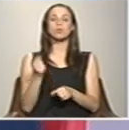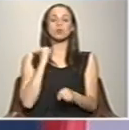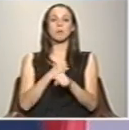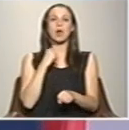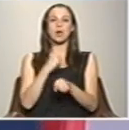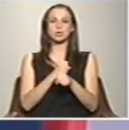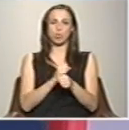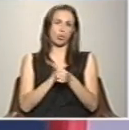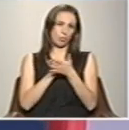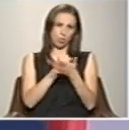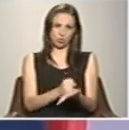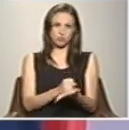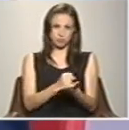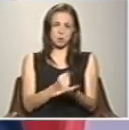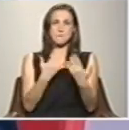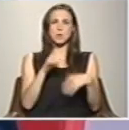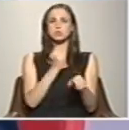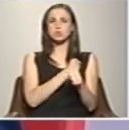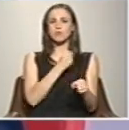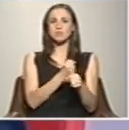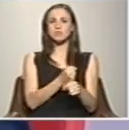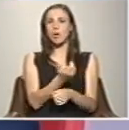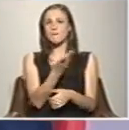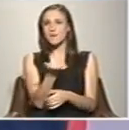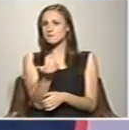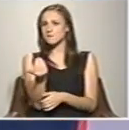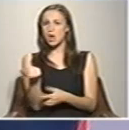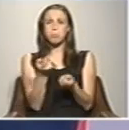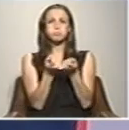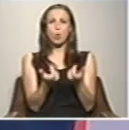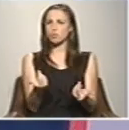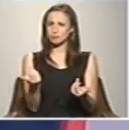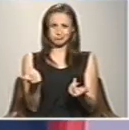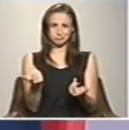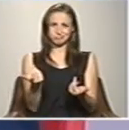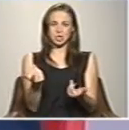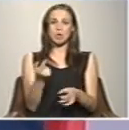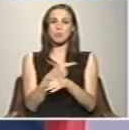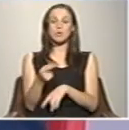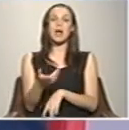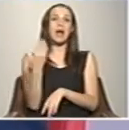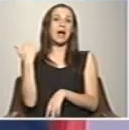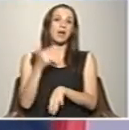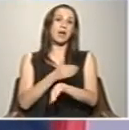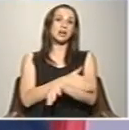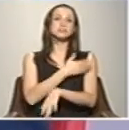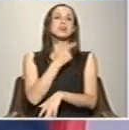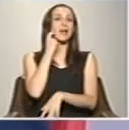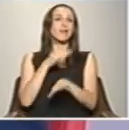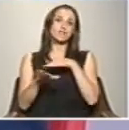de apoio, mas os serviços depois são insuficientes para fazer esse trabalho que anteriormente era feito pelas famílias. Não é só isso, muitas